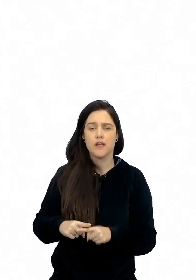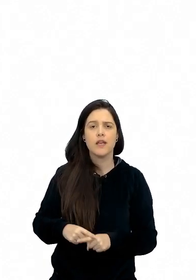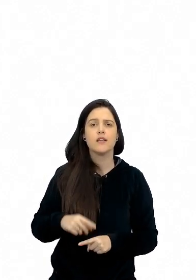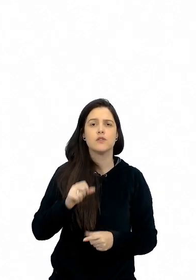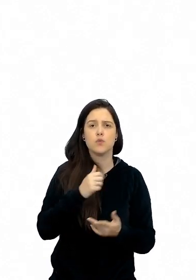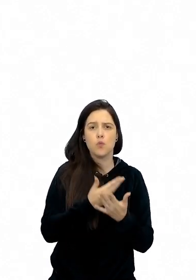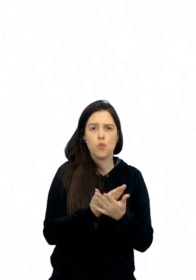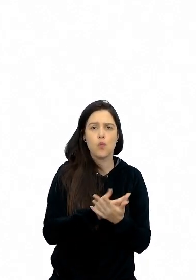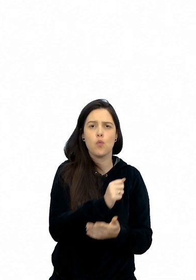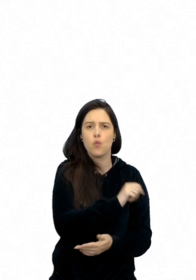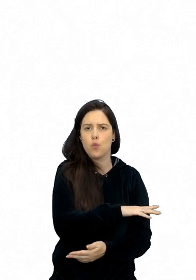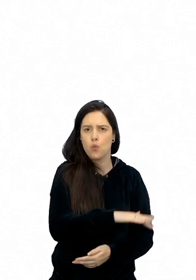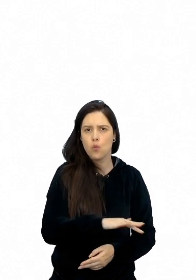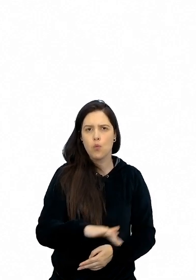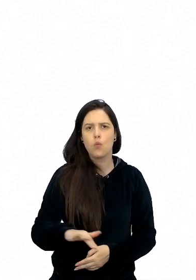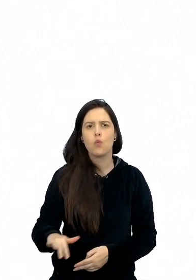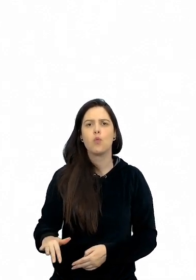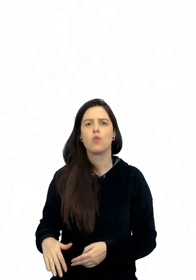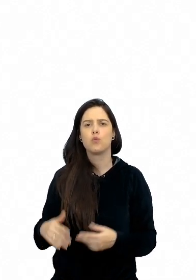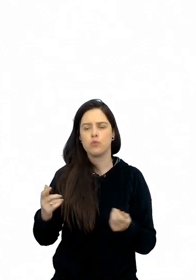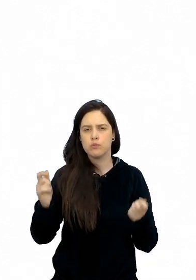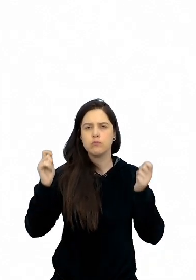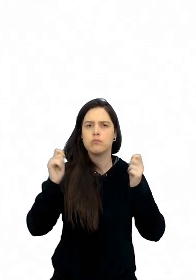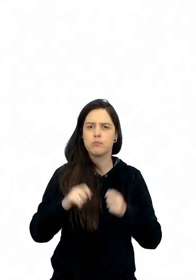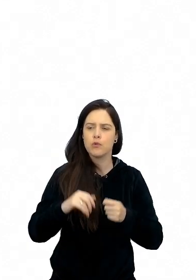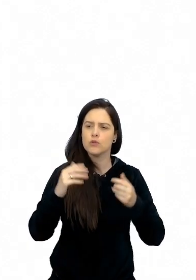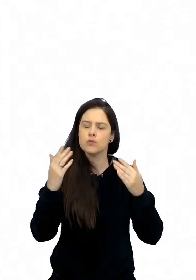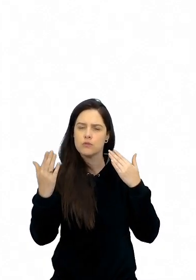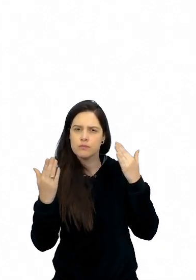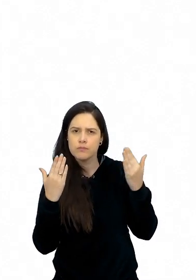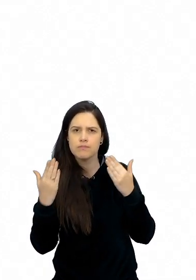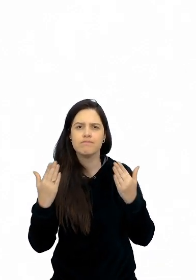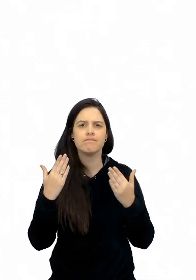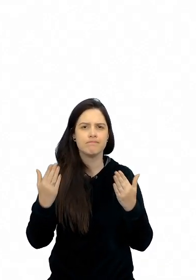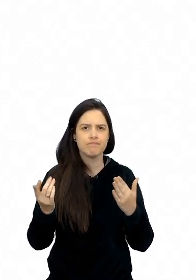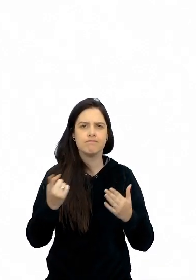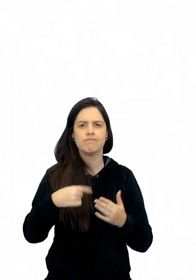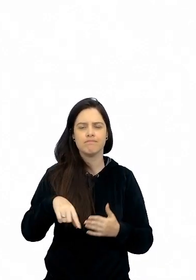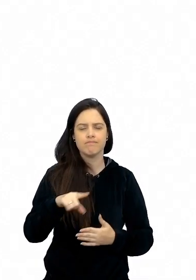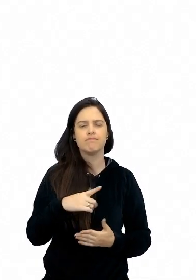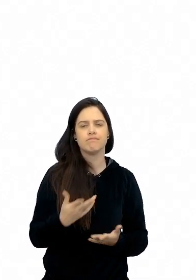afloram disso, né? E eu acho que quanto mais contato que a gente tem, né,